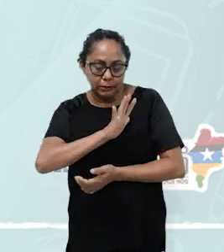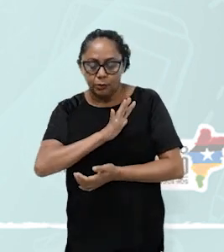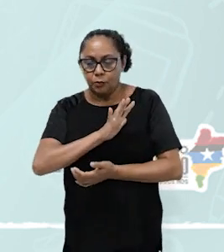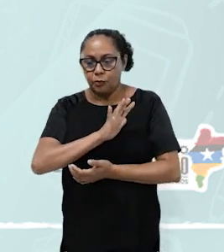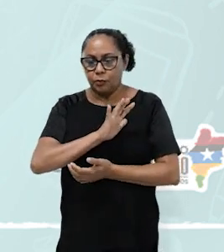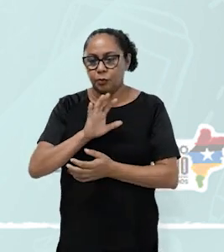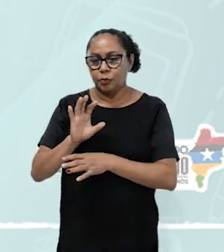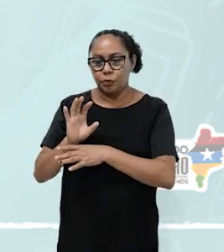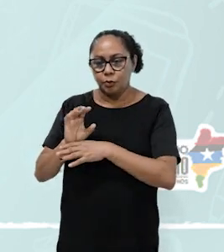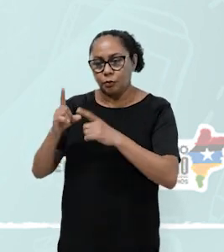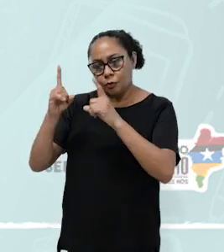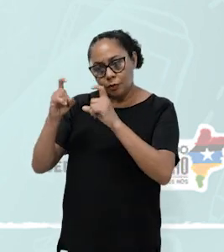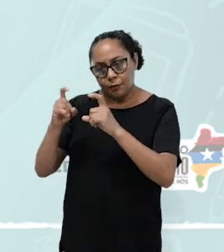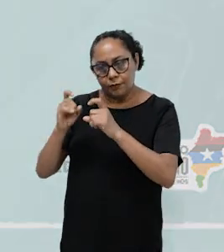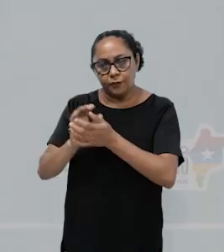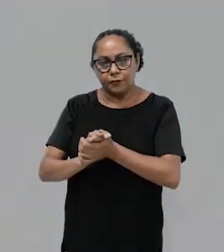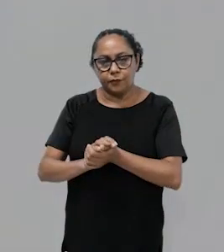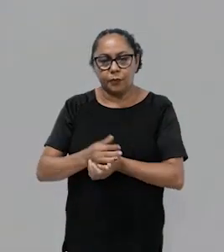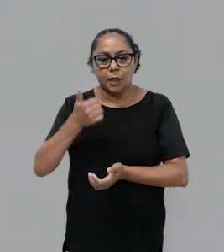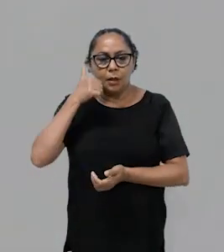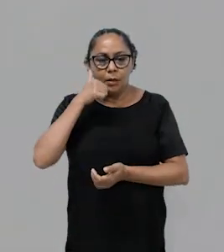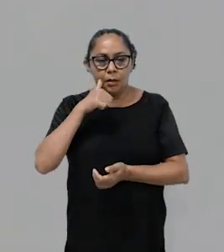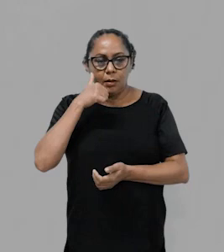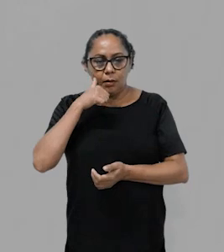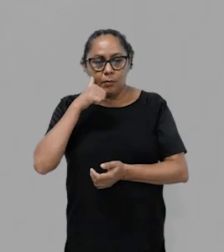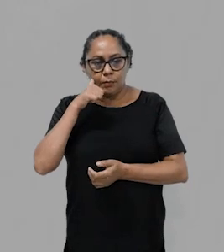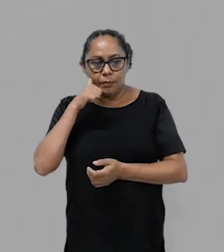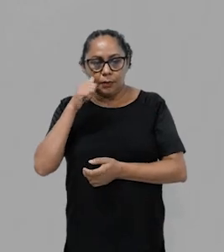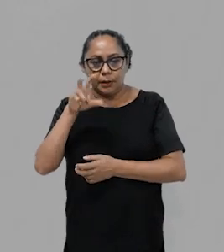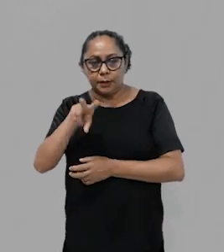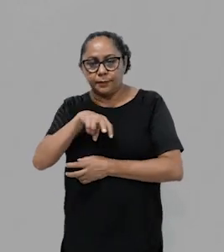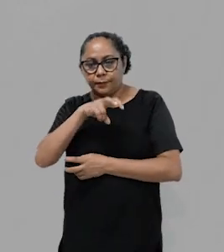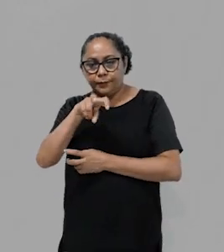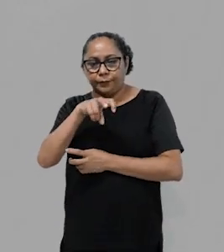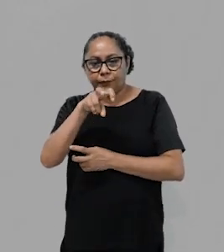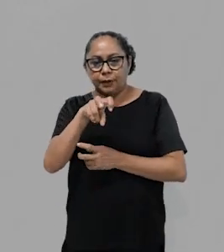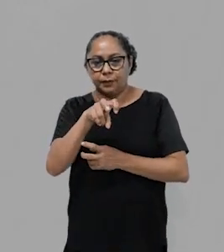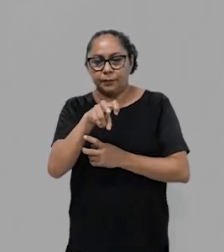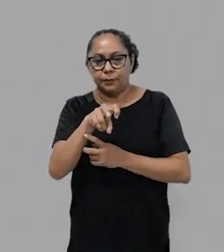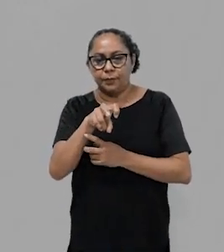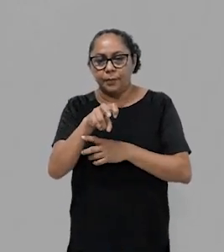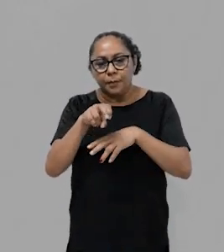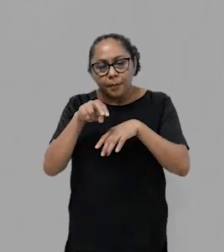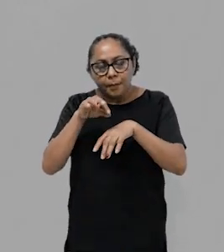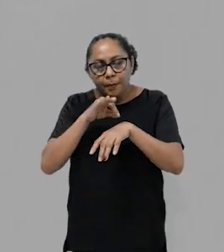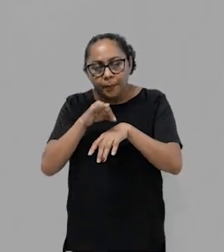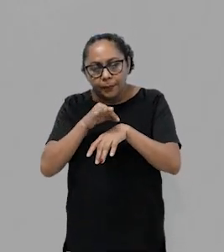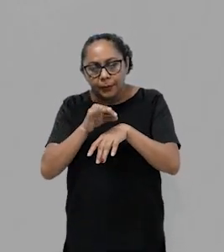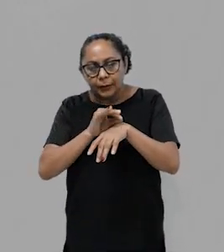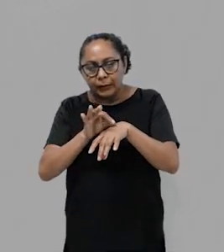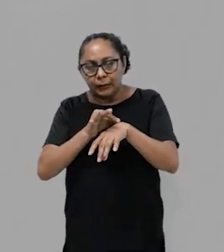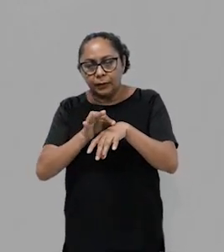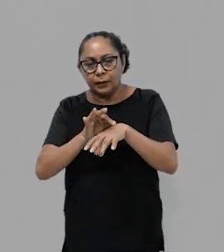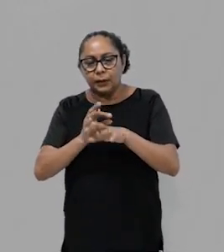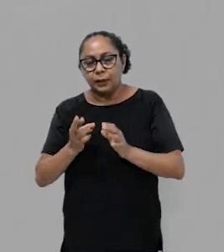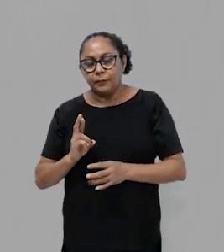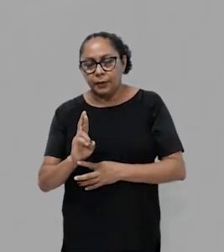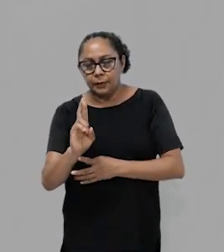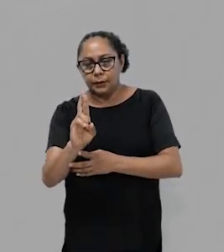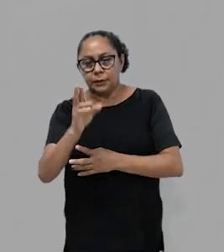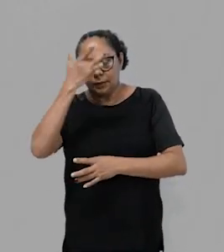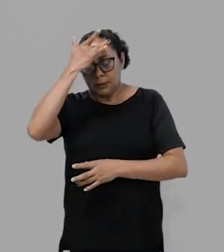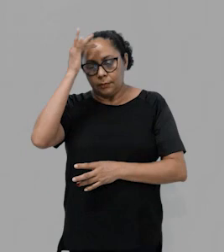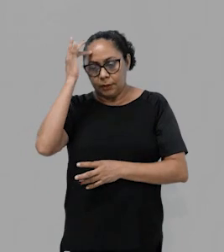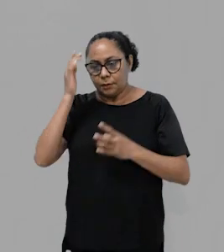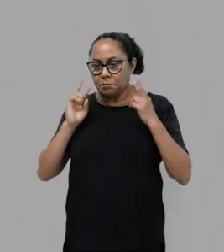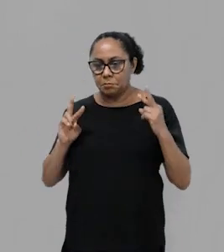confusão. Uma mulher com uma jiboia negra, que seria um casaco de peles, que era chamado da época, e ele vai representando as pessoas que ele vê. Uma coisa